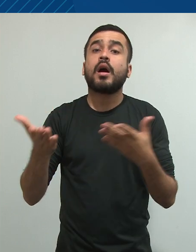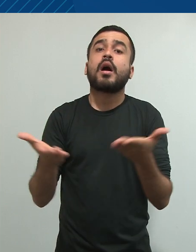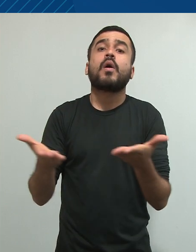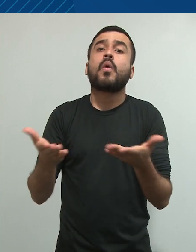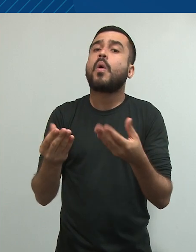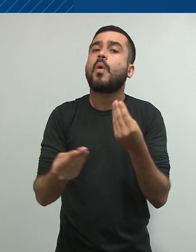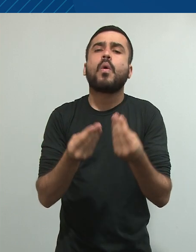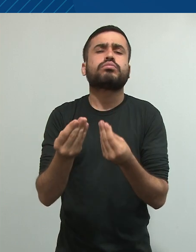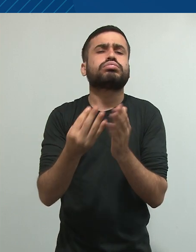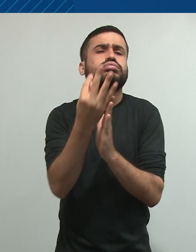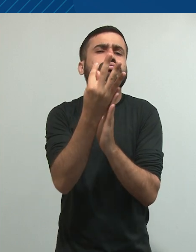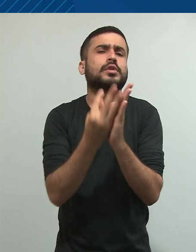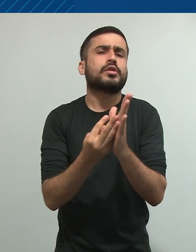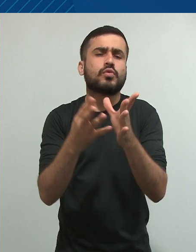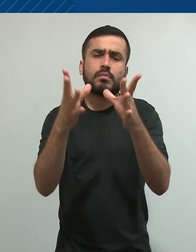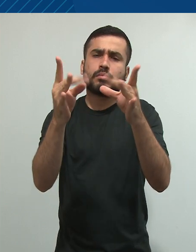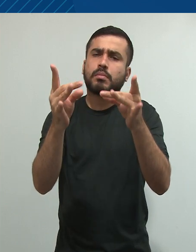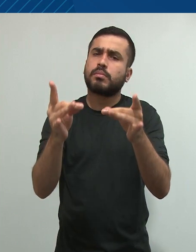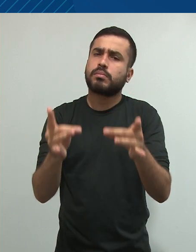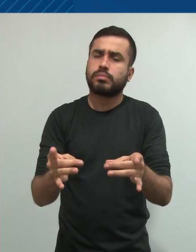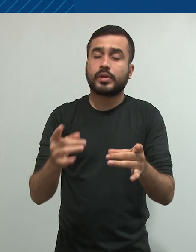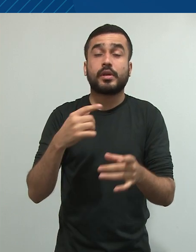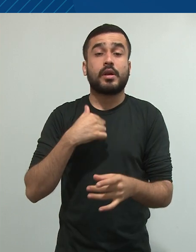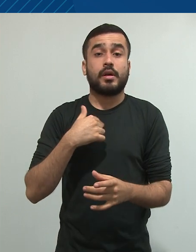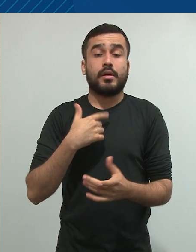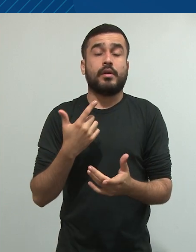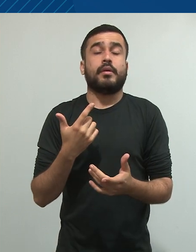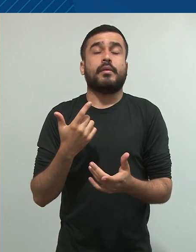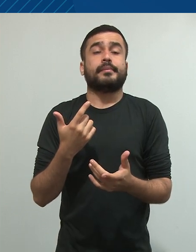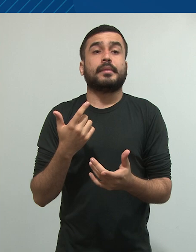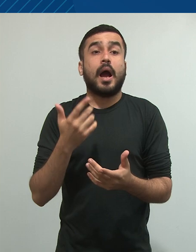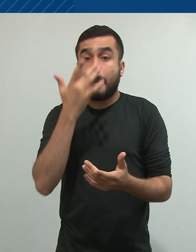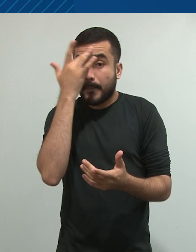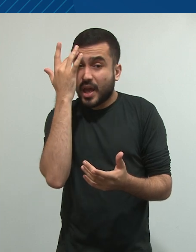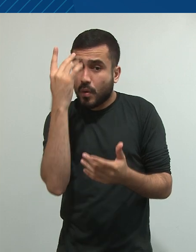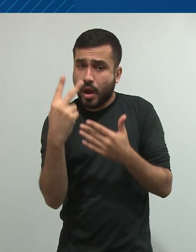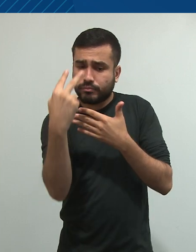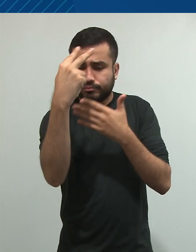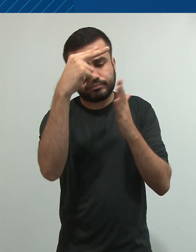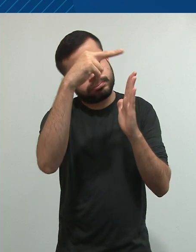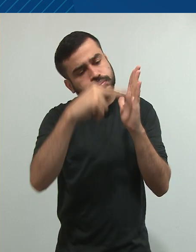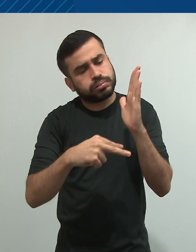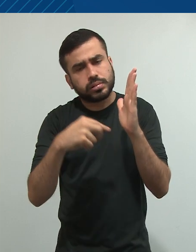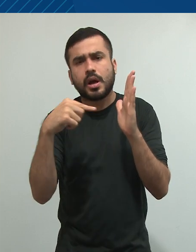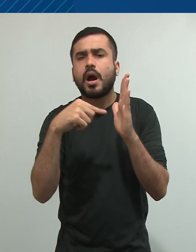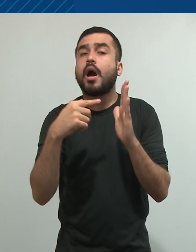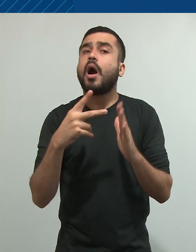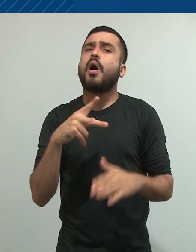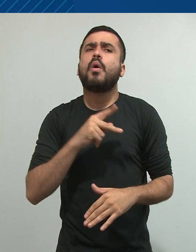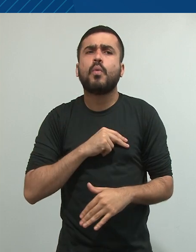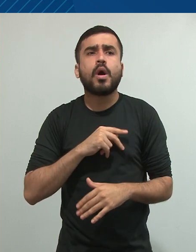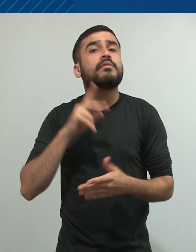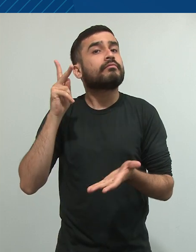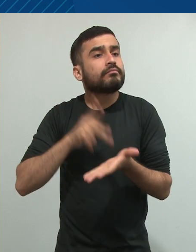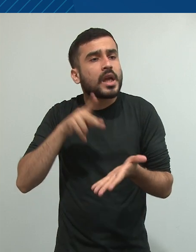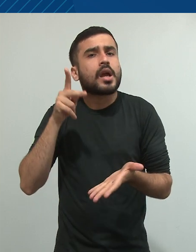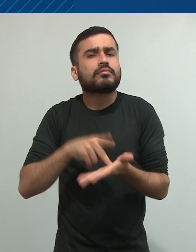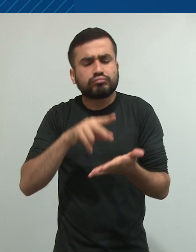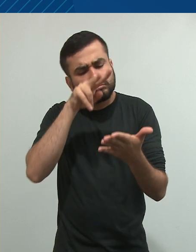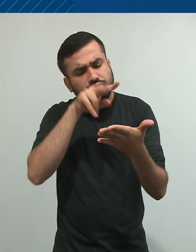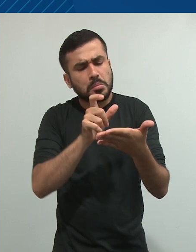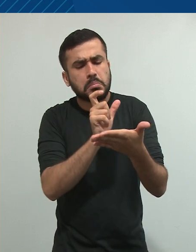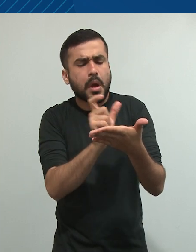texto descritivo de forma que a pessoa que está lendo fala assim, nossa, eu estou vendo realmente